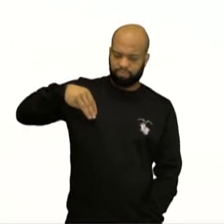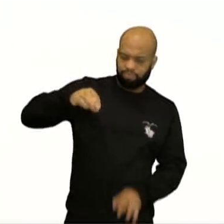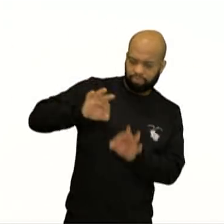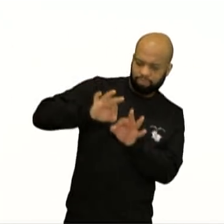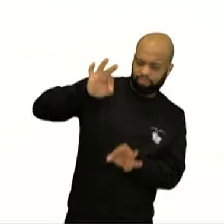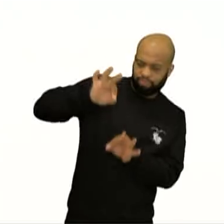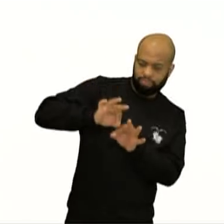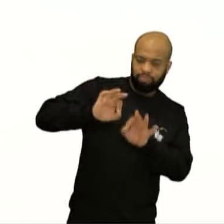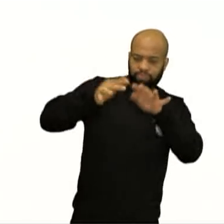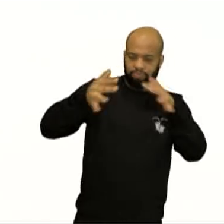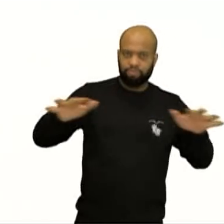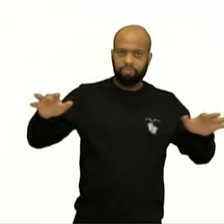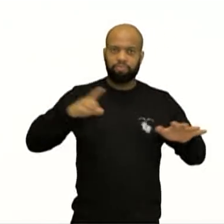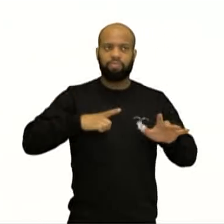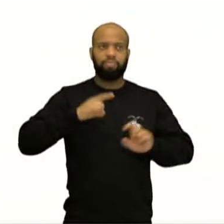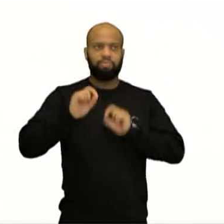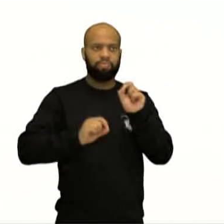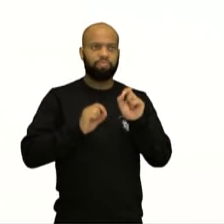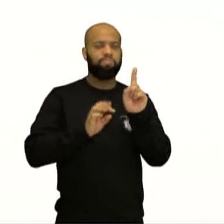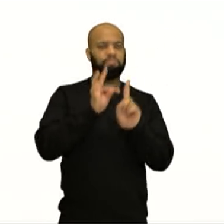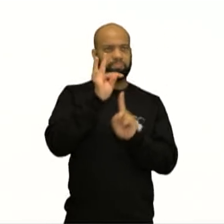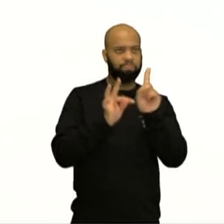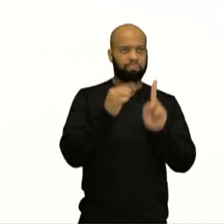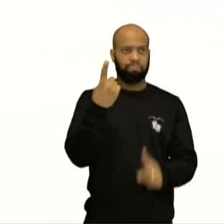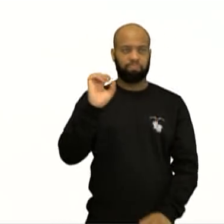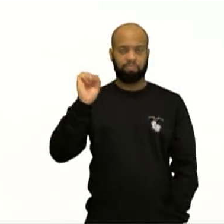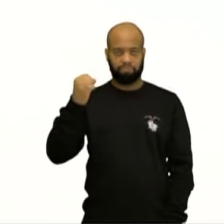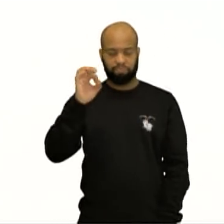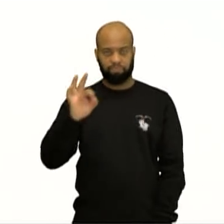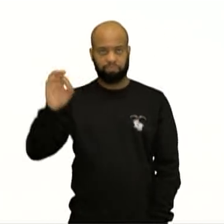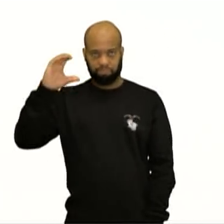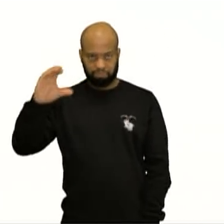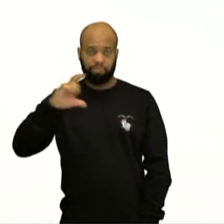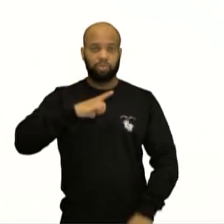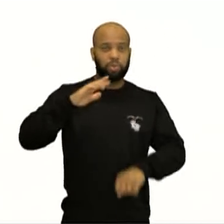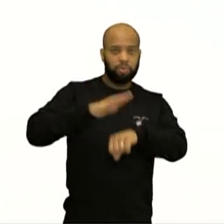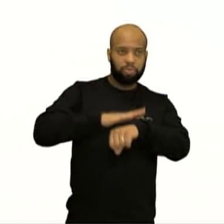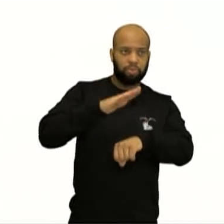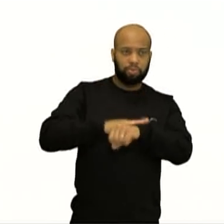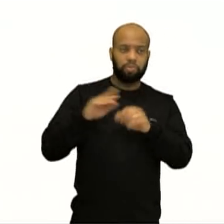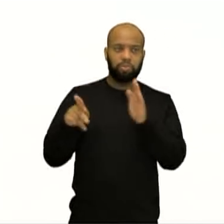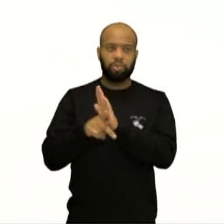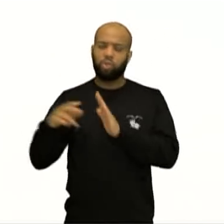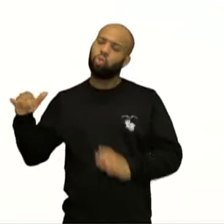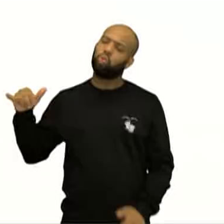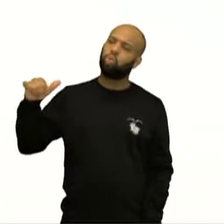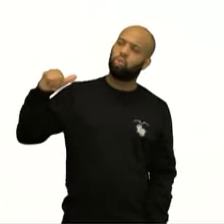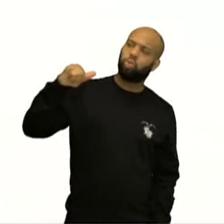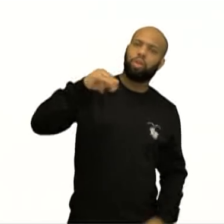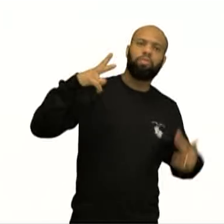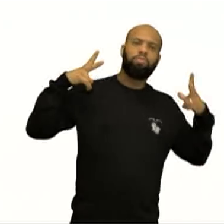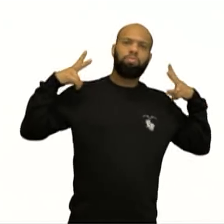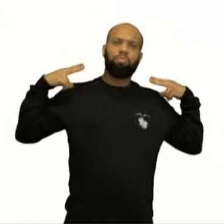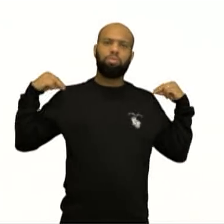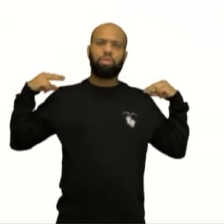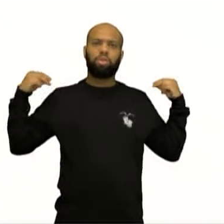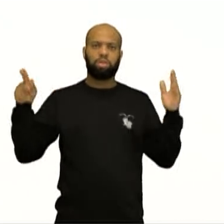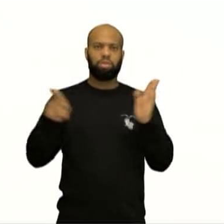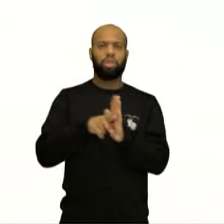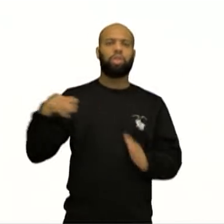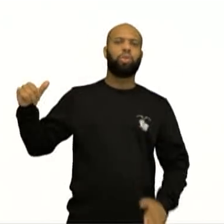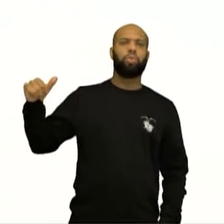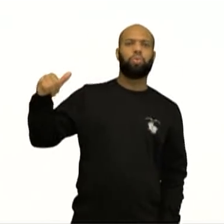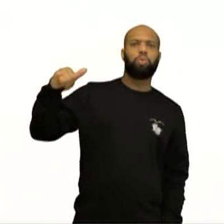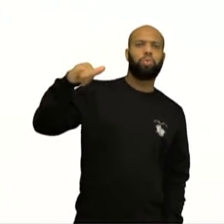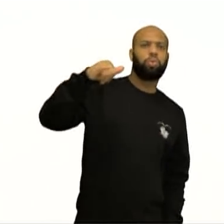tempo bom e temperatura de 18 graus Celsius. Em determinado momento da viagem, o piloto da aeronave informa que foi